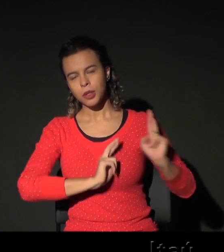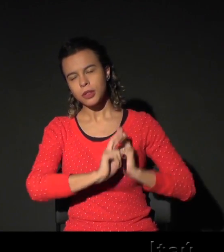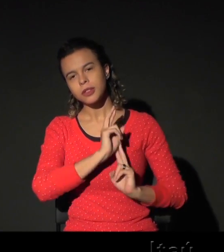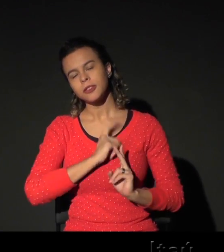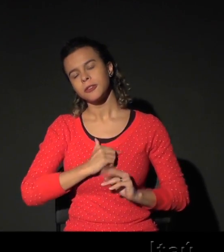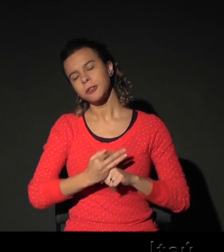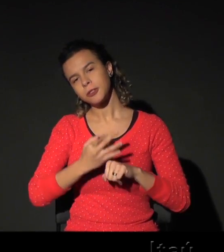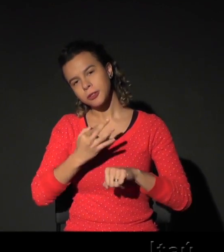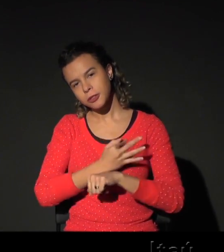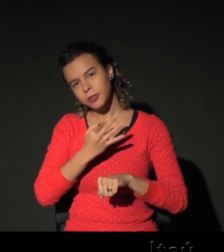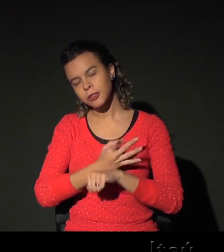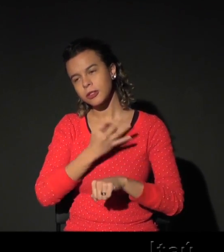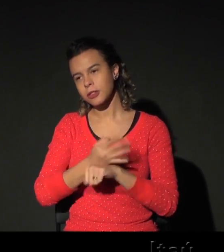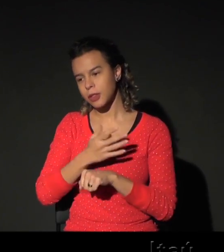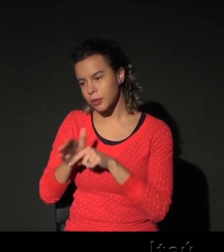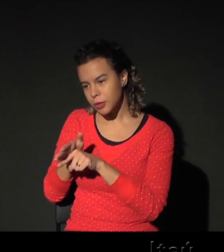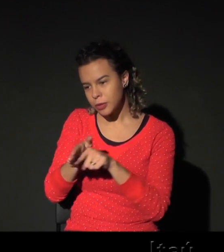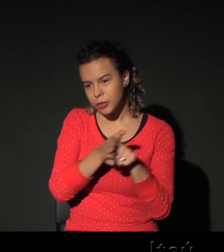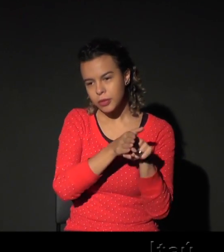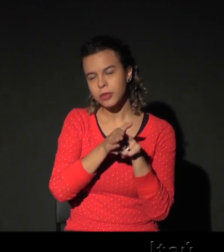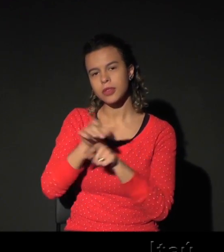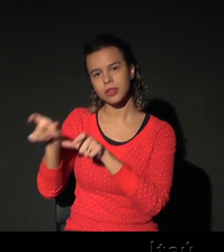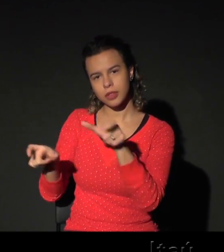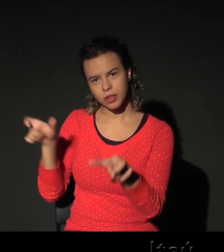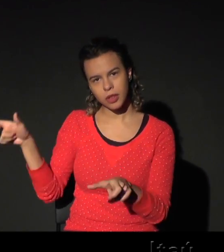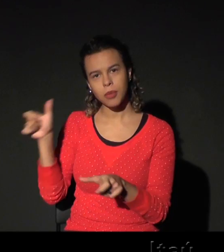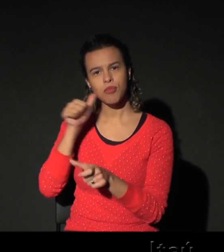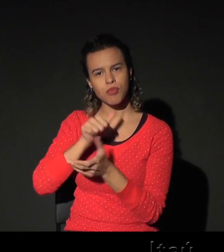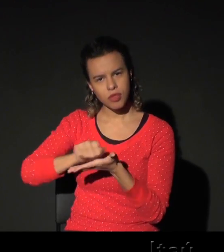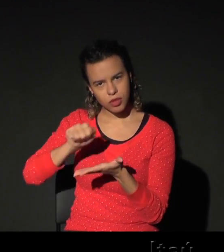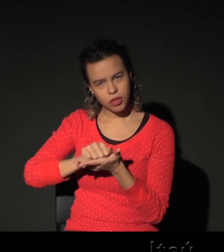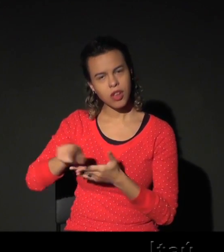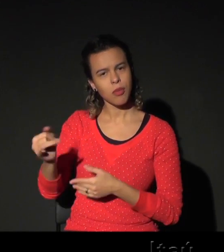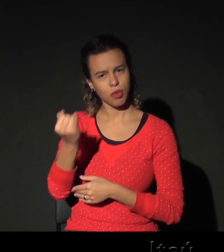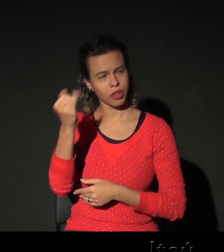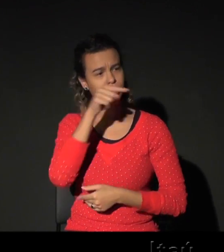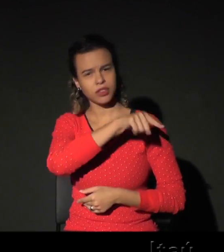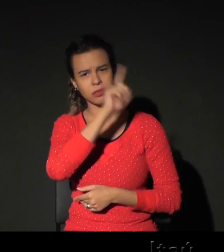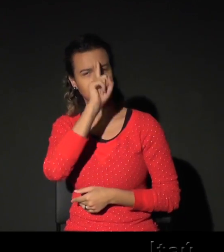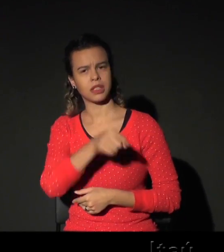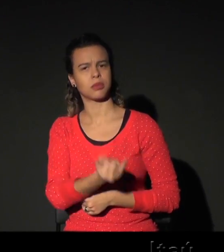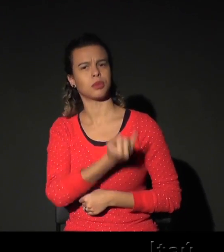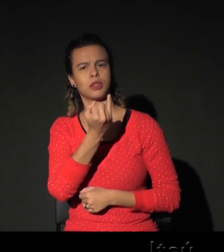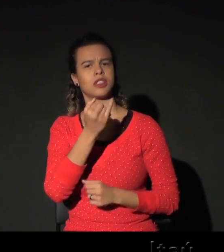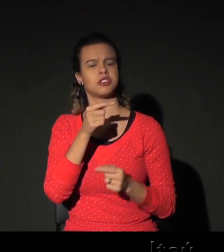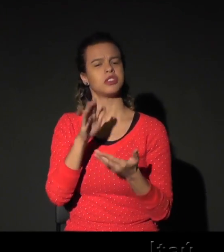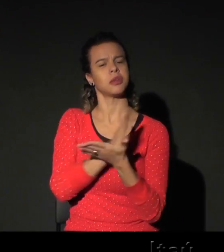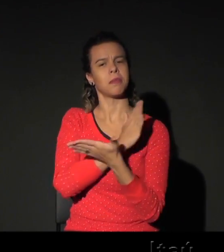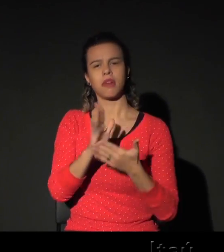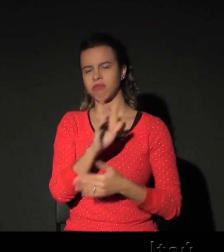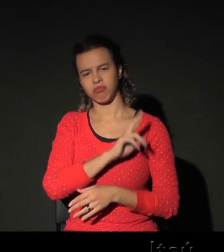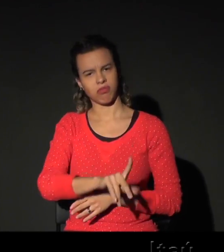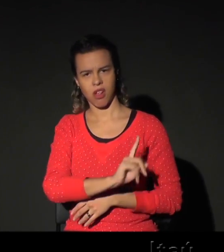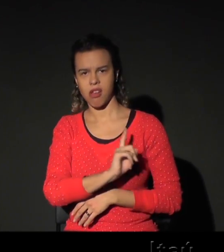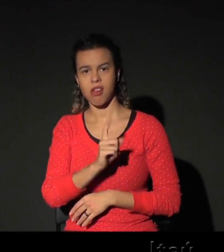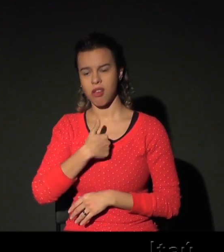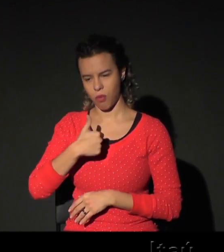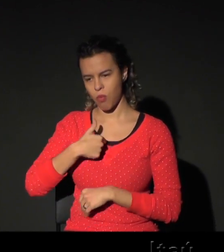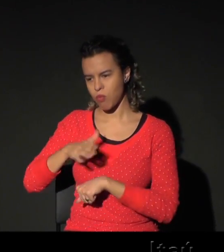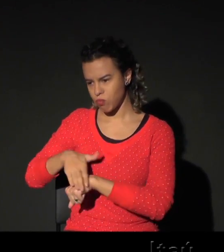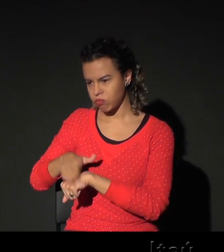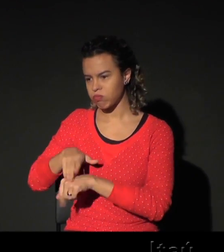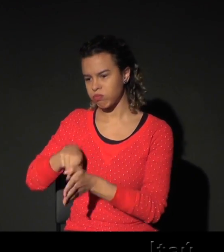de de de estudar essas autoras de falar Não elas são importantes sim não é você que determina o que é importante ou não e peitar